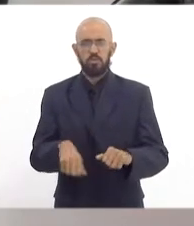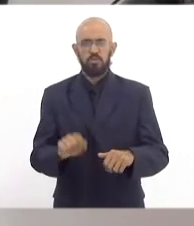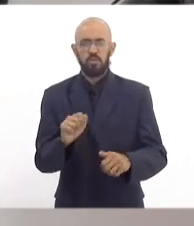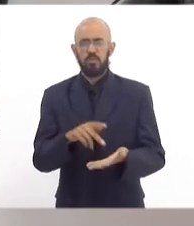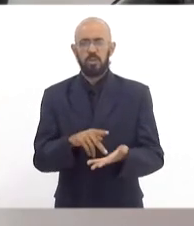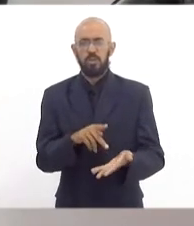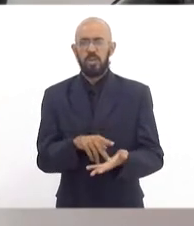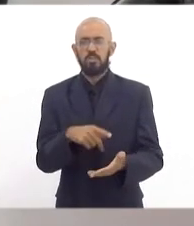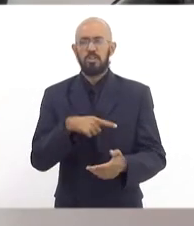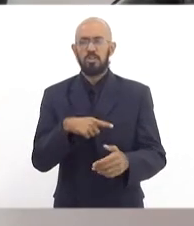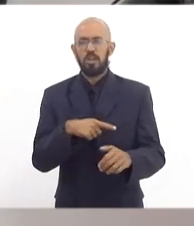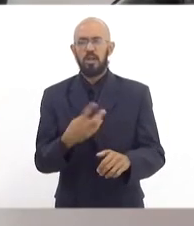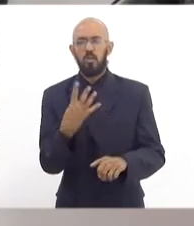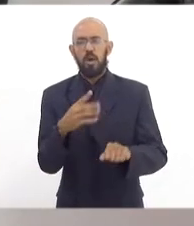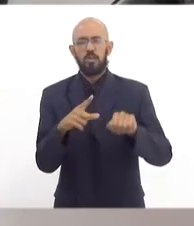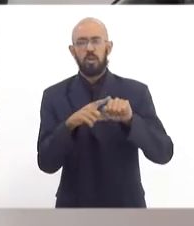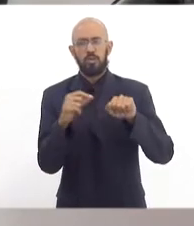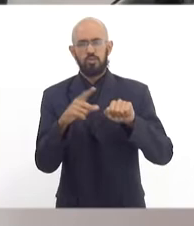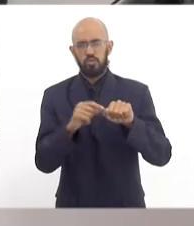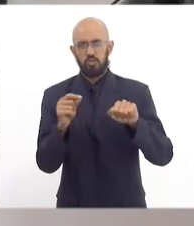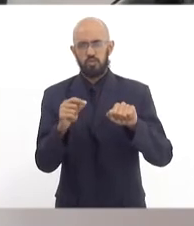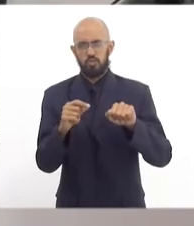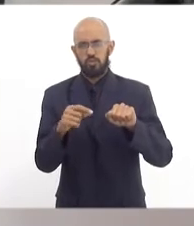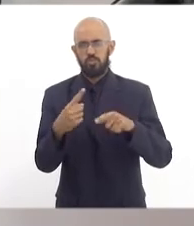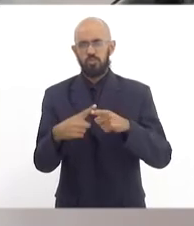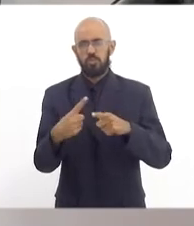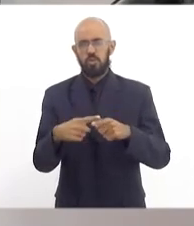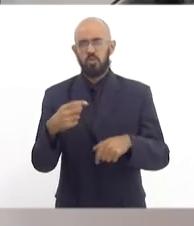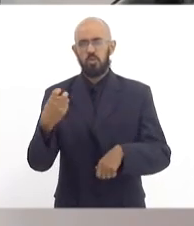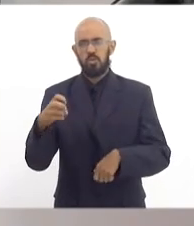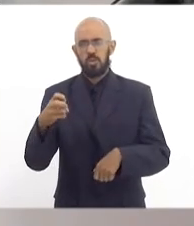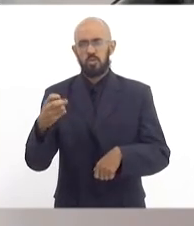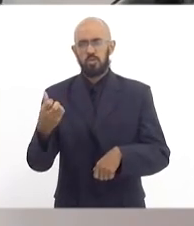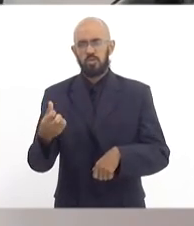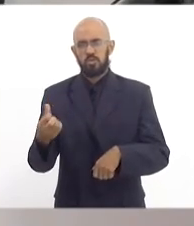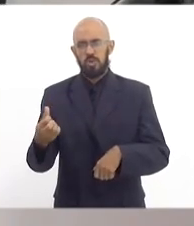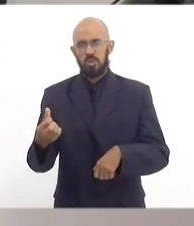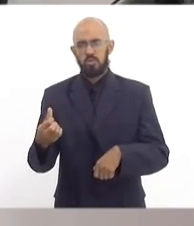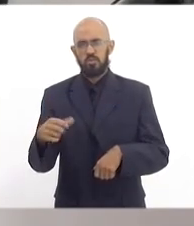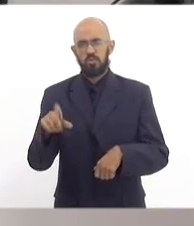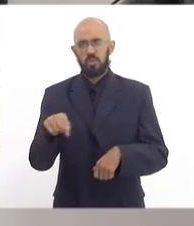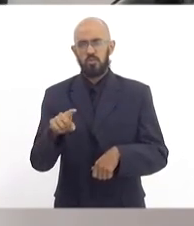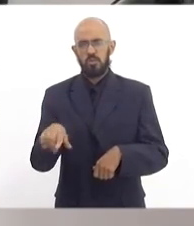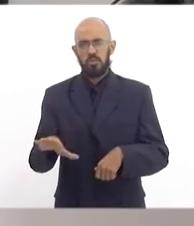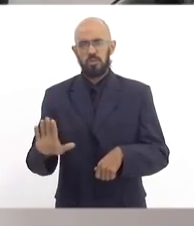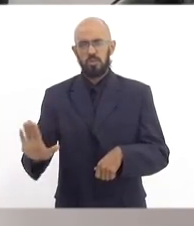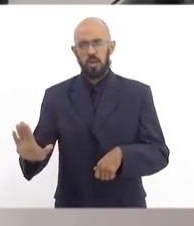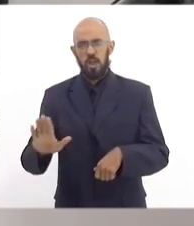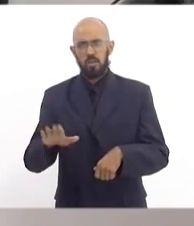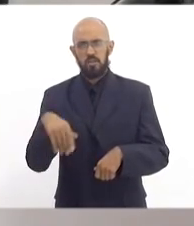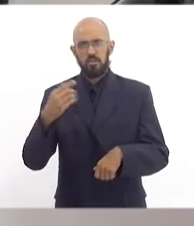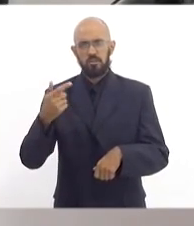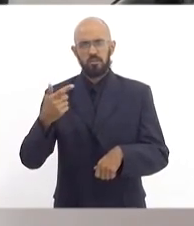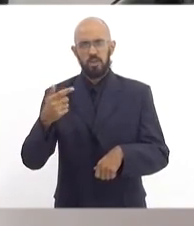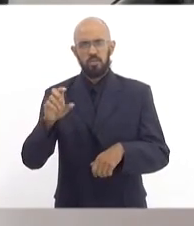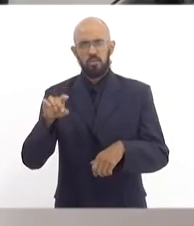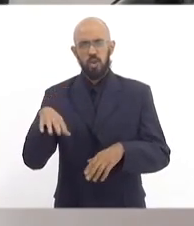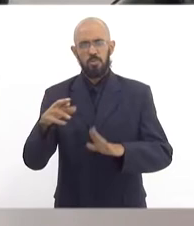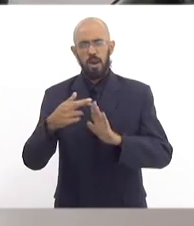quatro artigos né porque o quinto eo sexto são artigos absolutamente